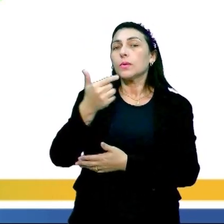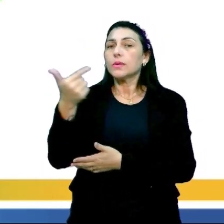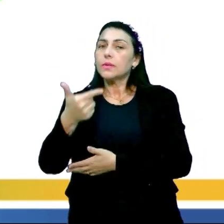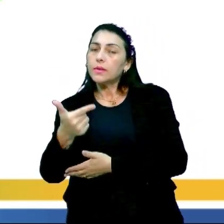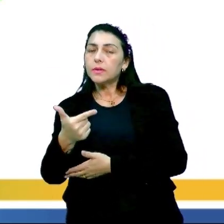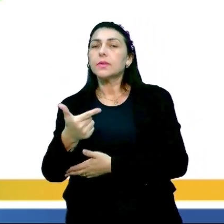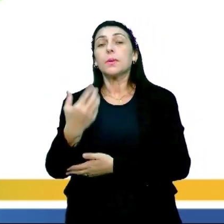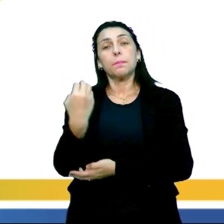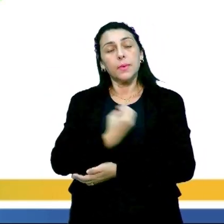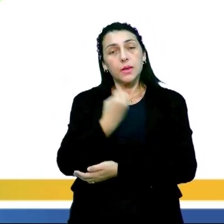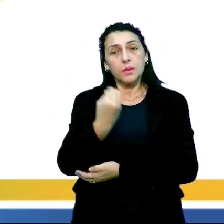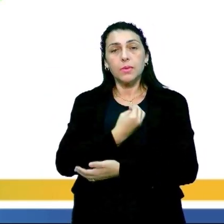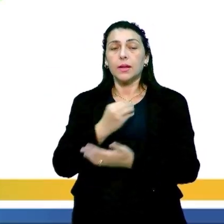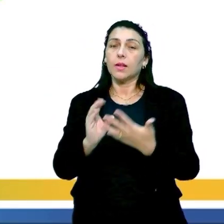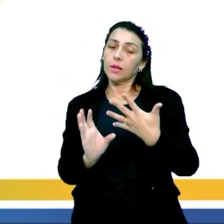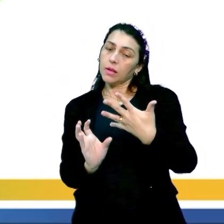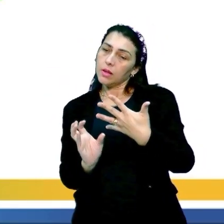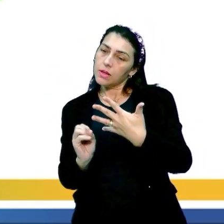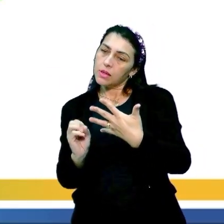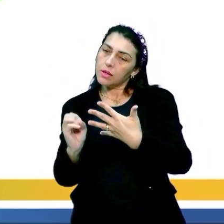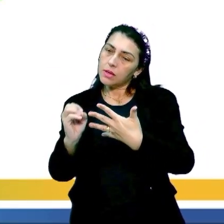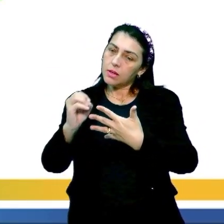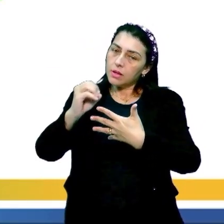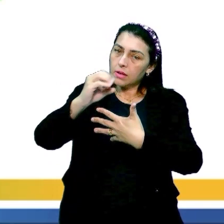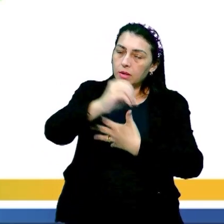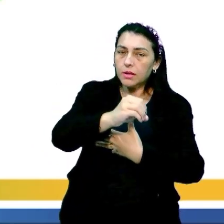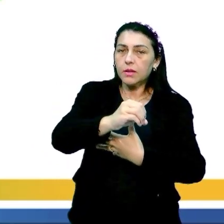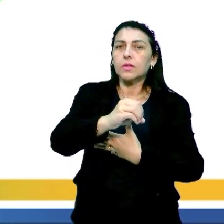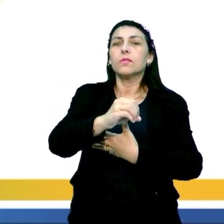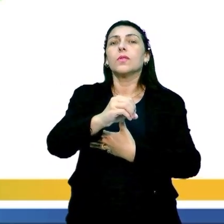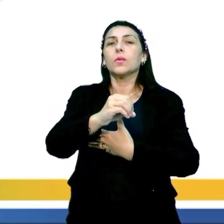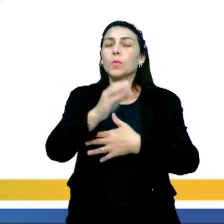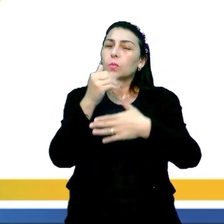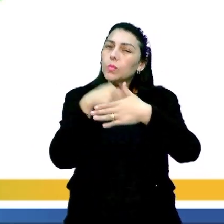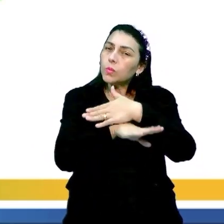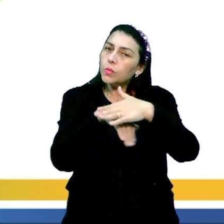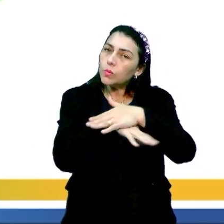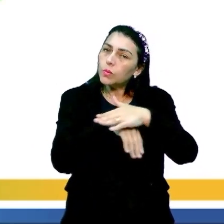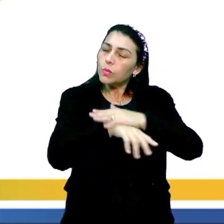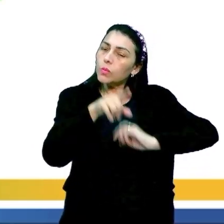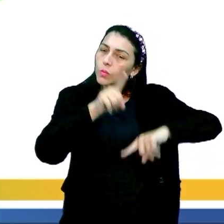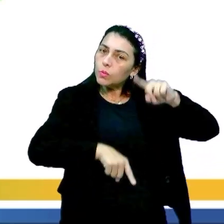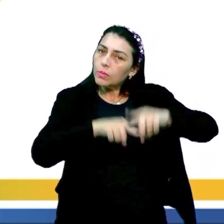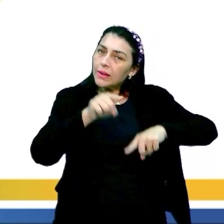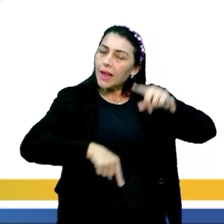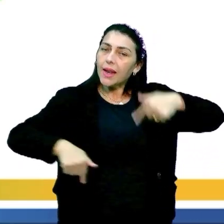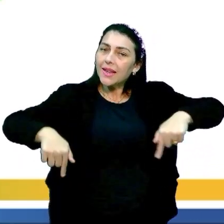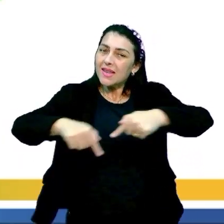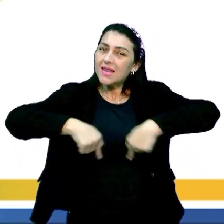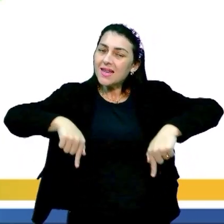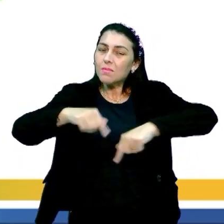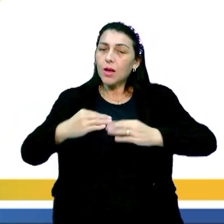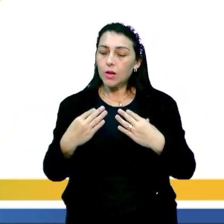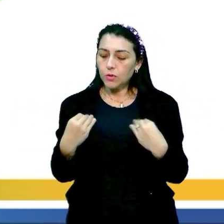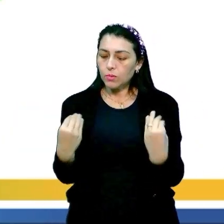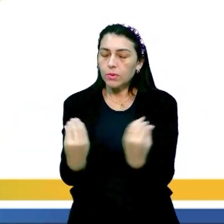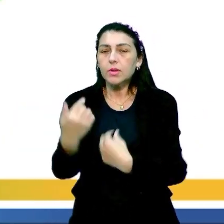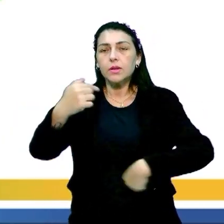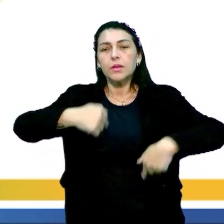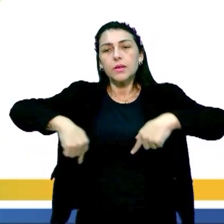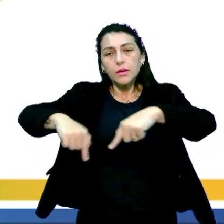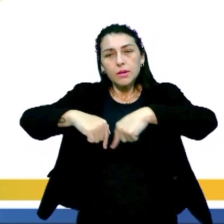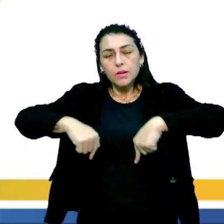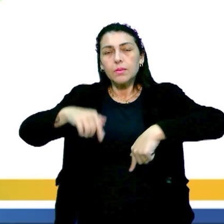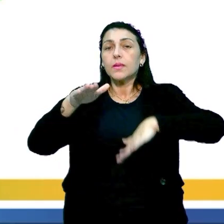participantes da nossa cadeia alimentar, eles vão acumulando matéria química, substâncias químicas.